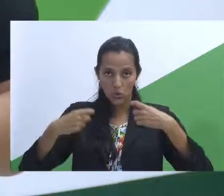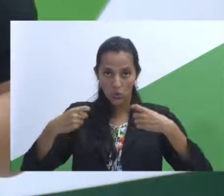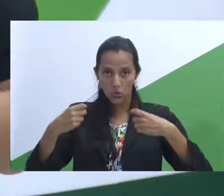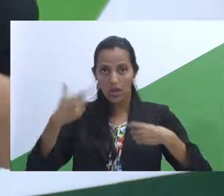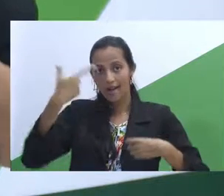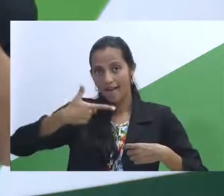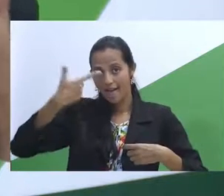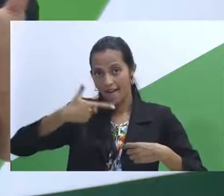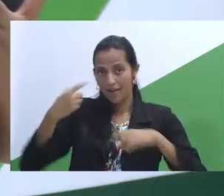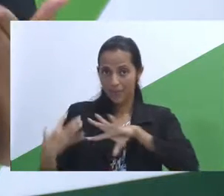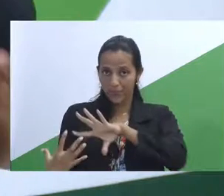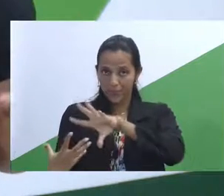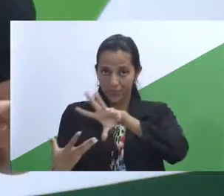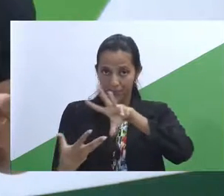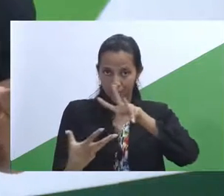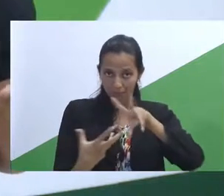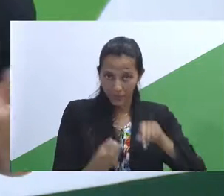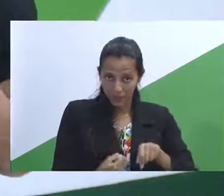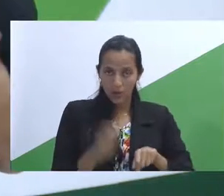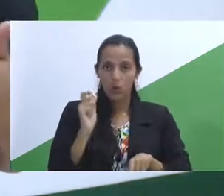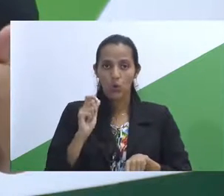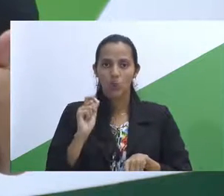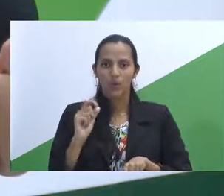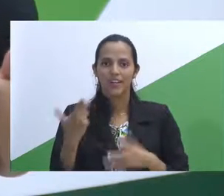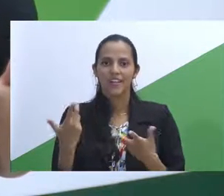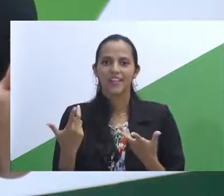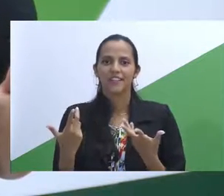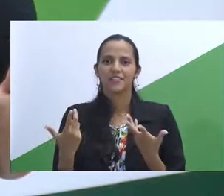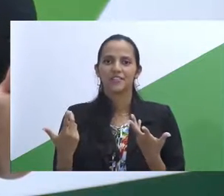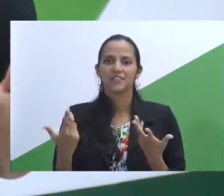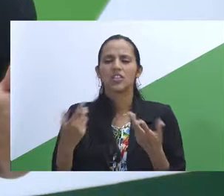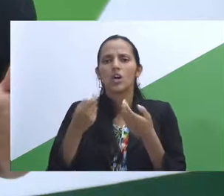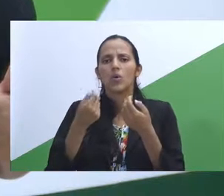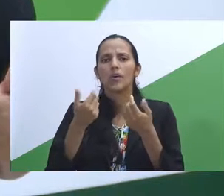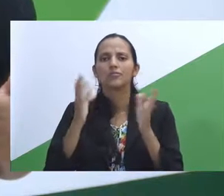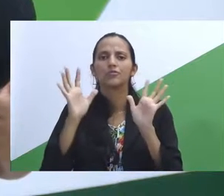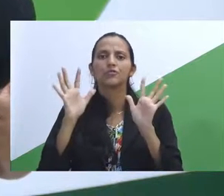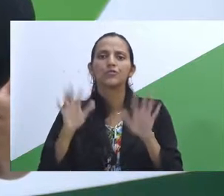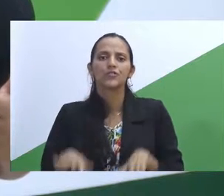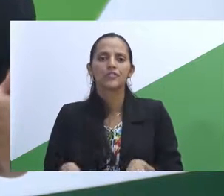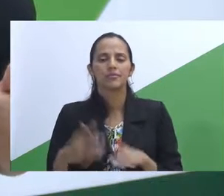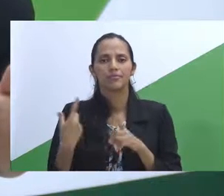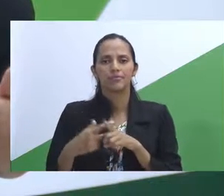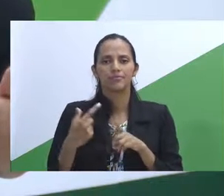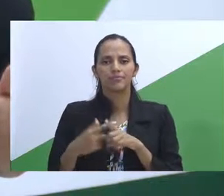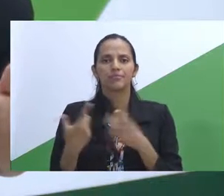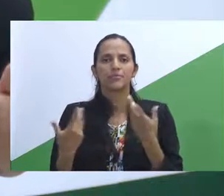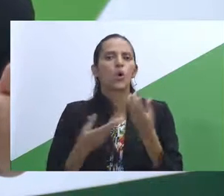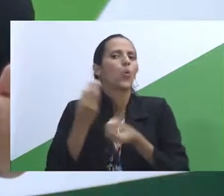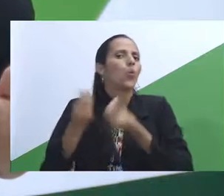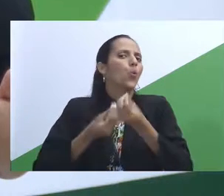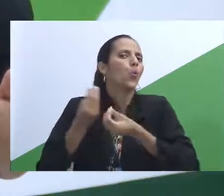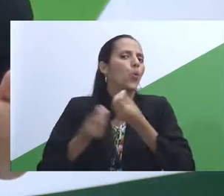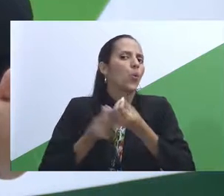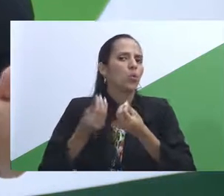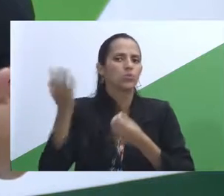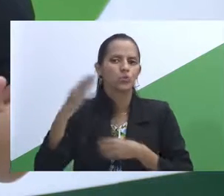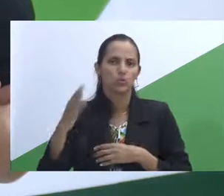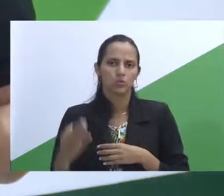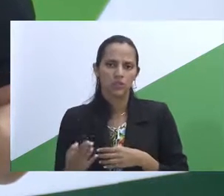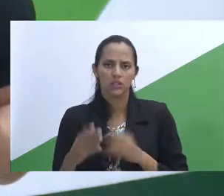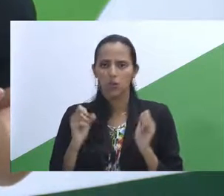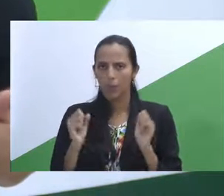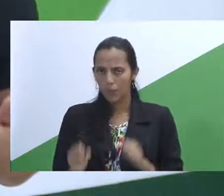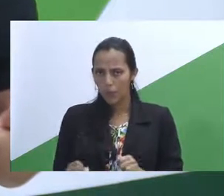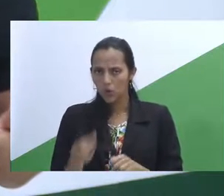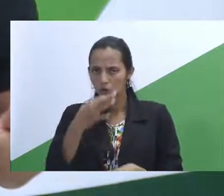ver, então, né, os regimes, agora, fascistas chegando ao final, a sua finalização, então, como que pode, no Brasil, a